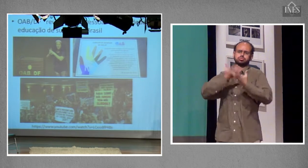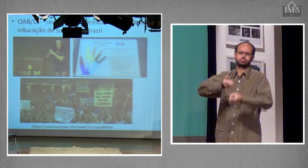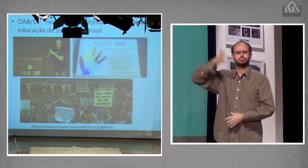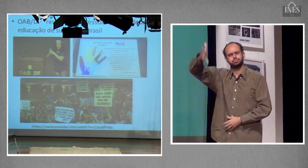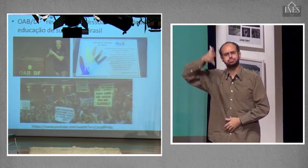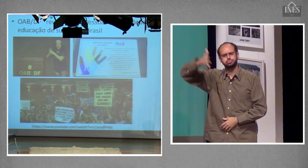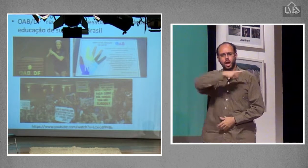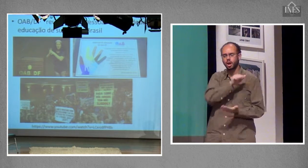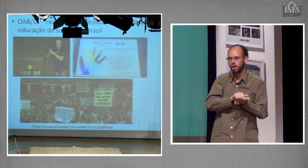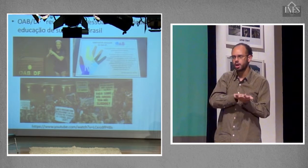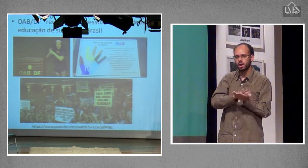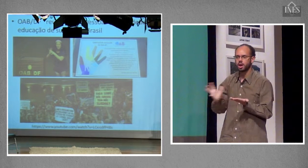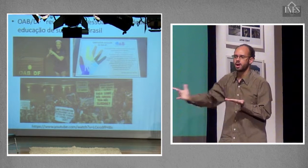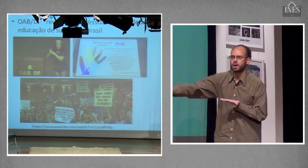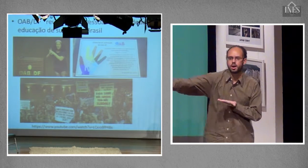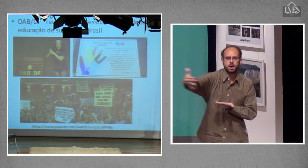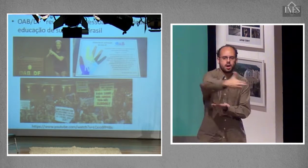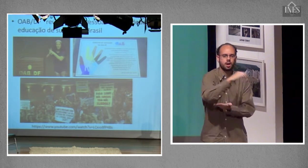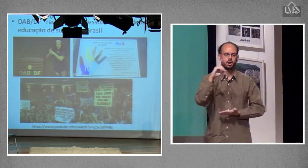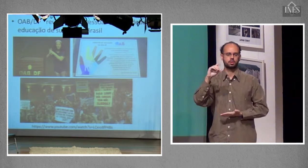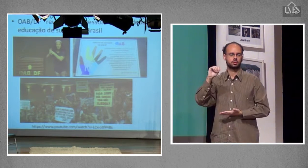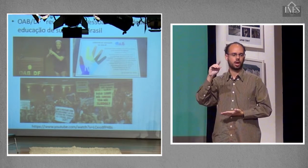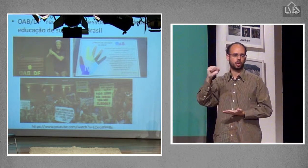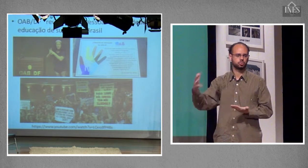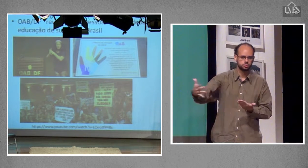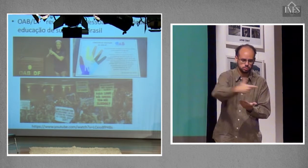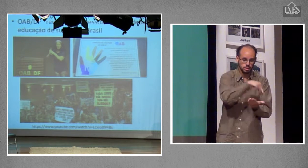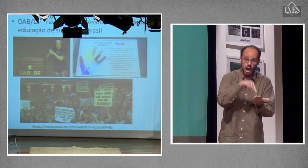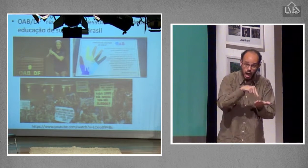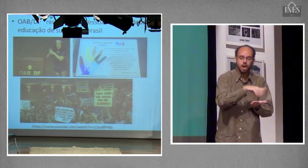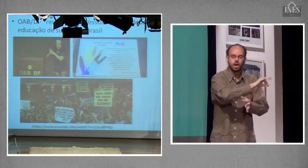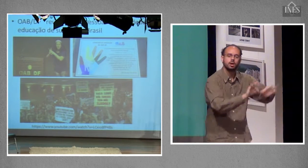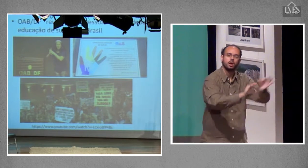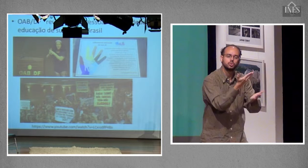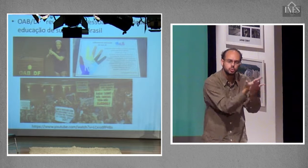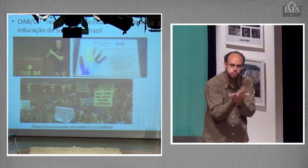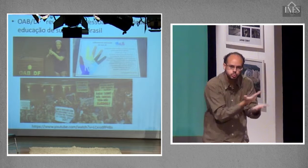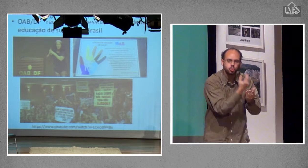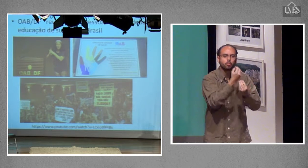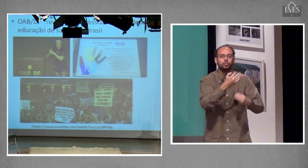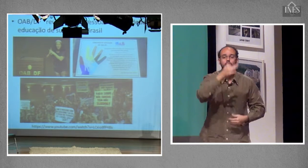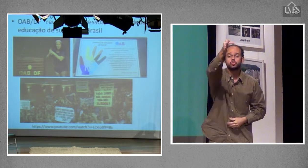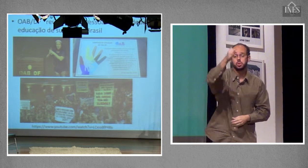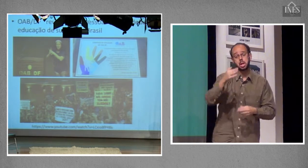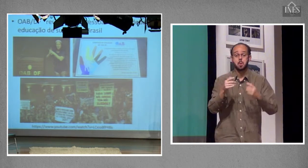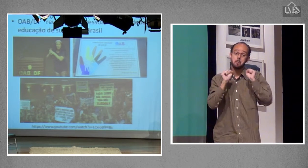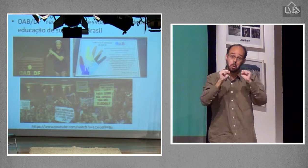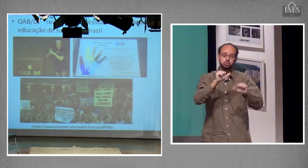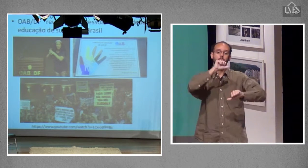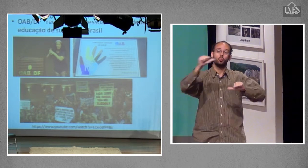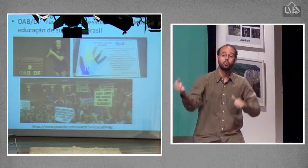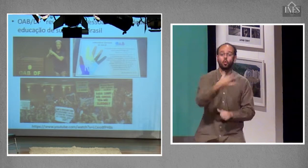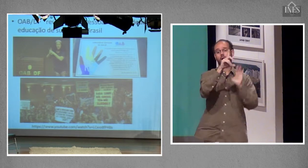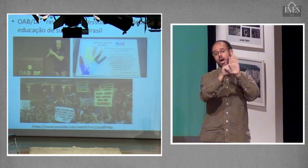Não é só a Patrícia, mas outros surdos estão produzindo e fazendo um apanhado, um dossiê, levantando